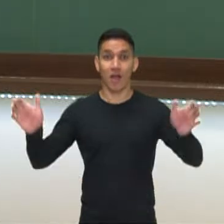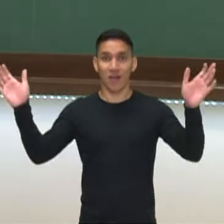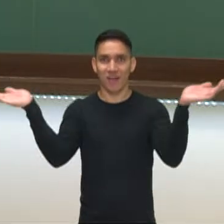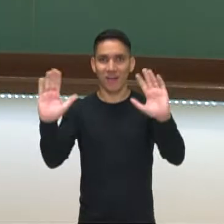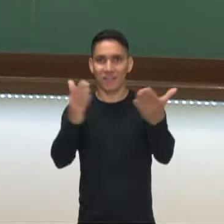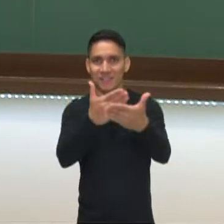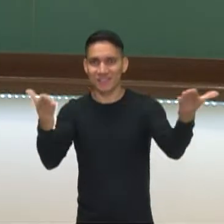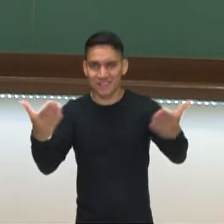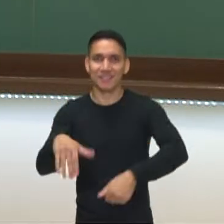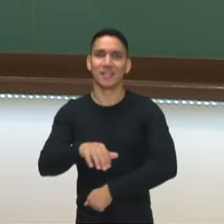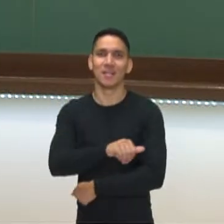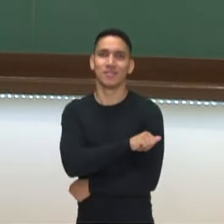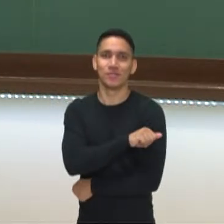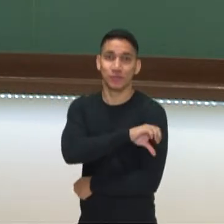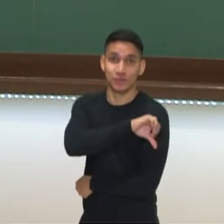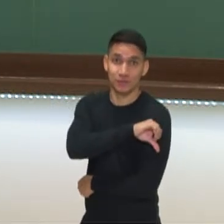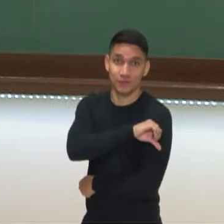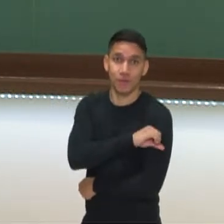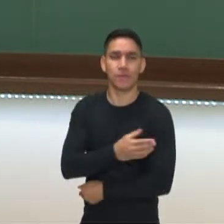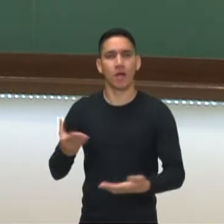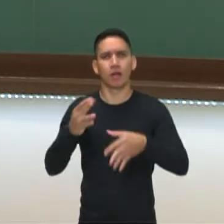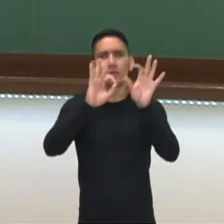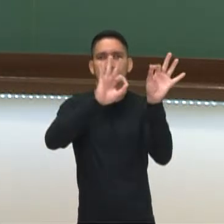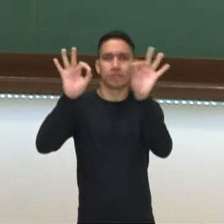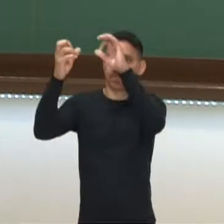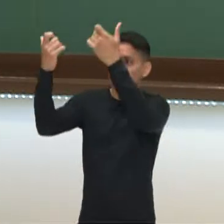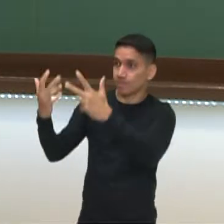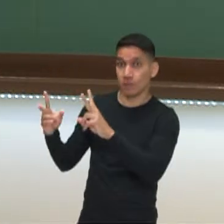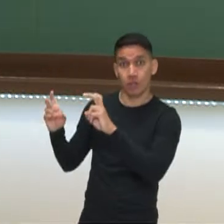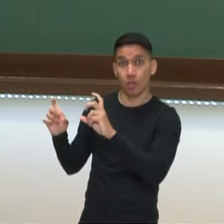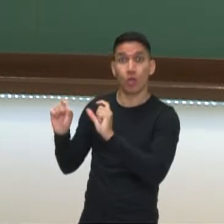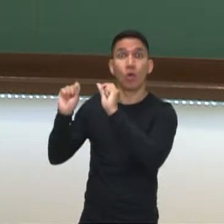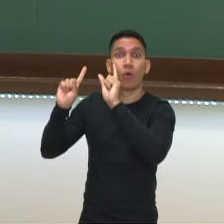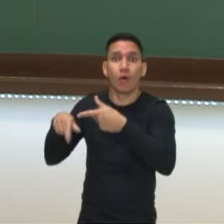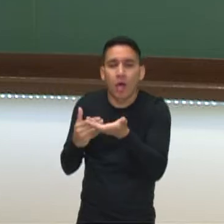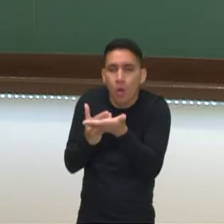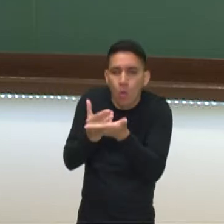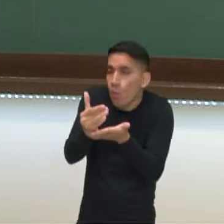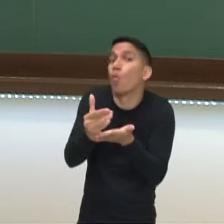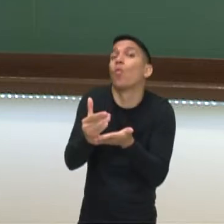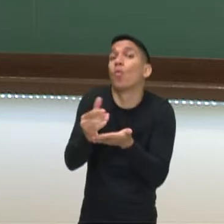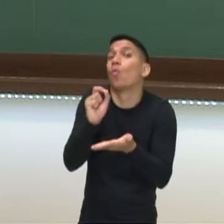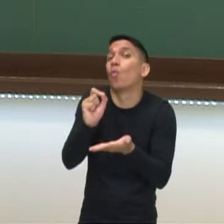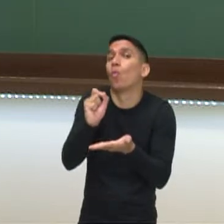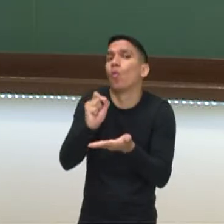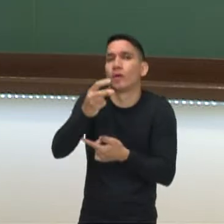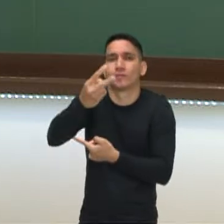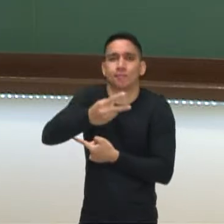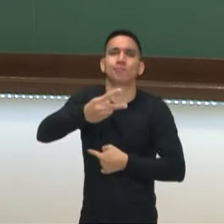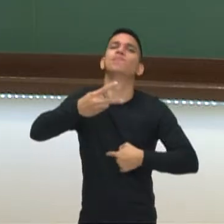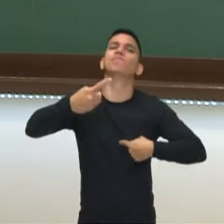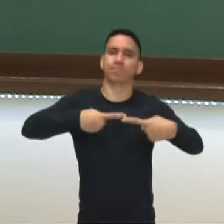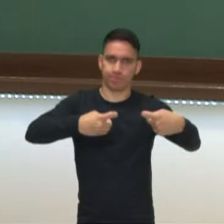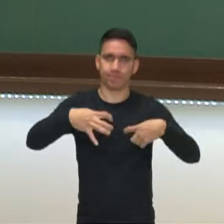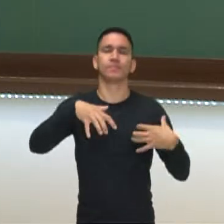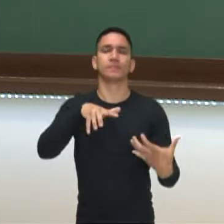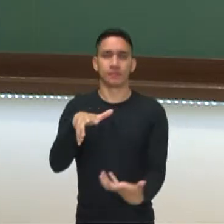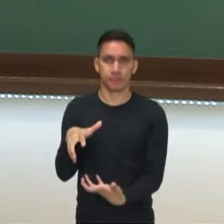Olá, estudantes do nono ano! Neste vídeo vamos falar sobre o início da Segunda